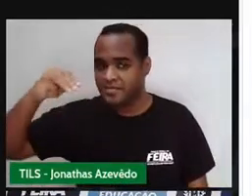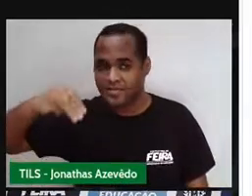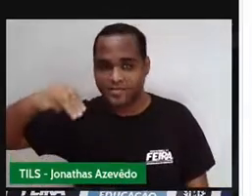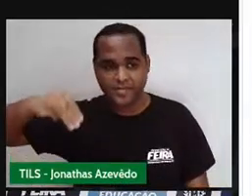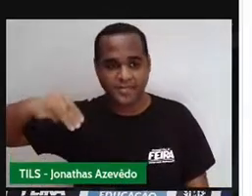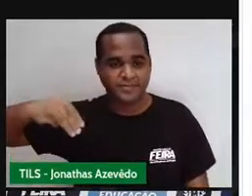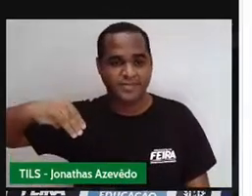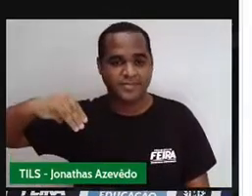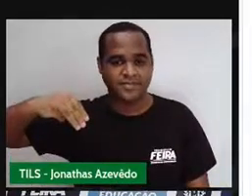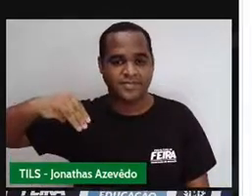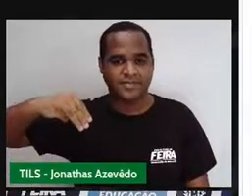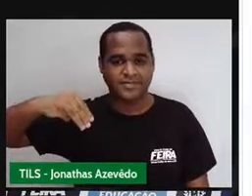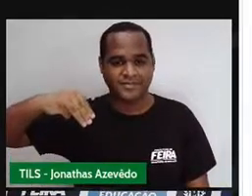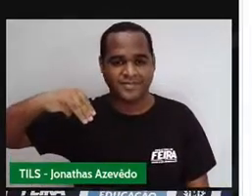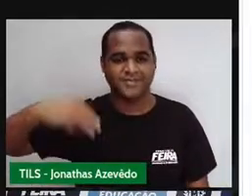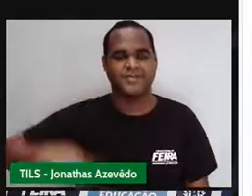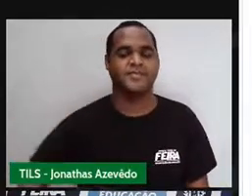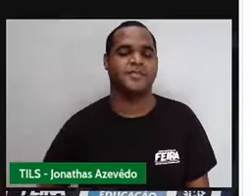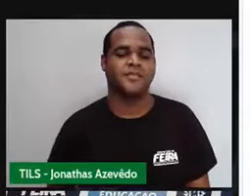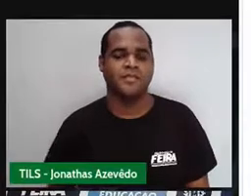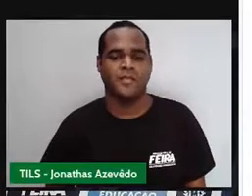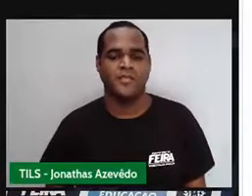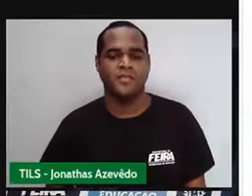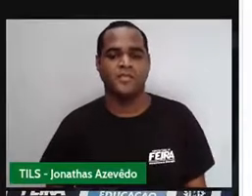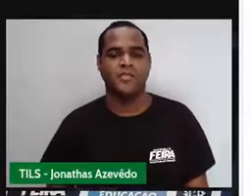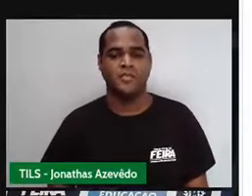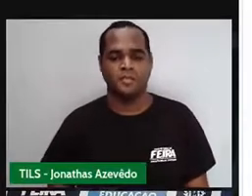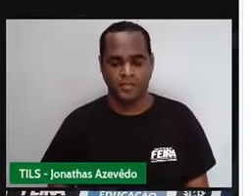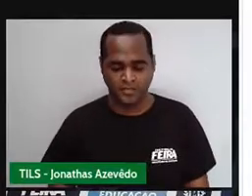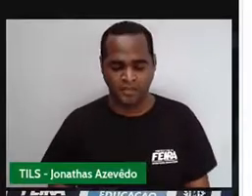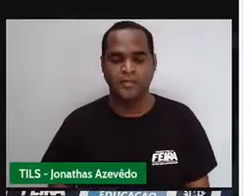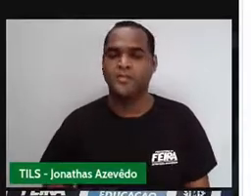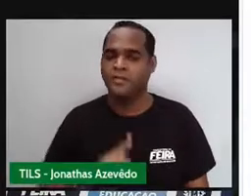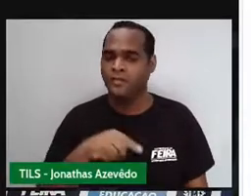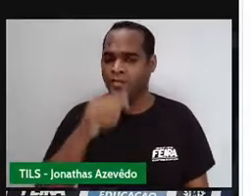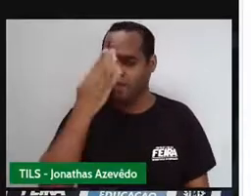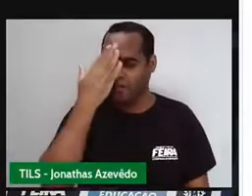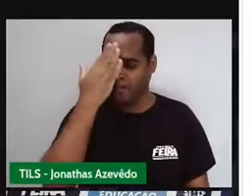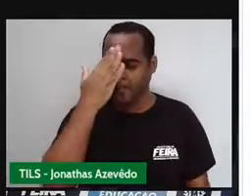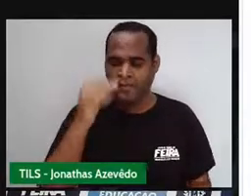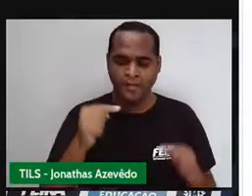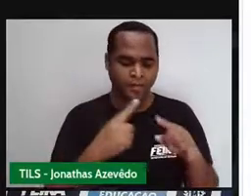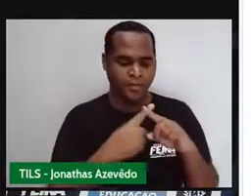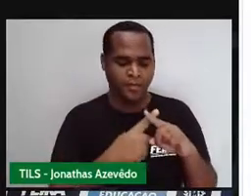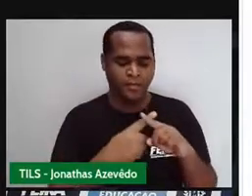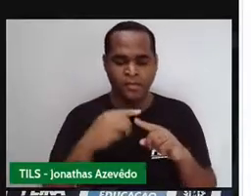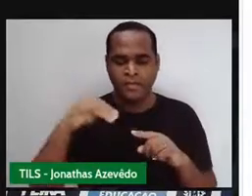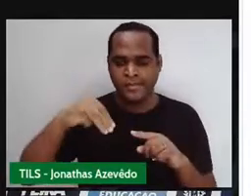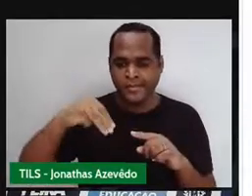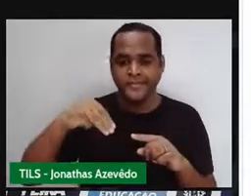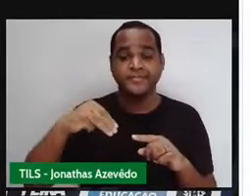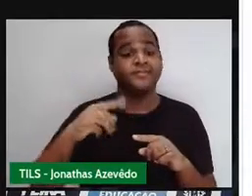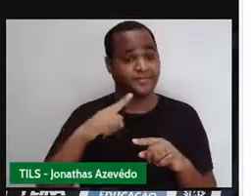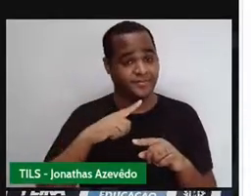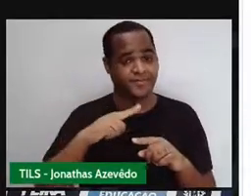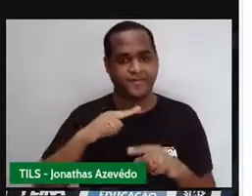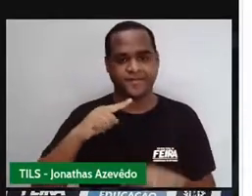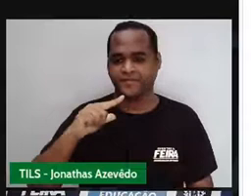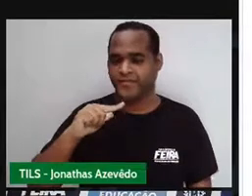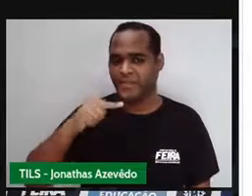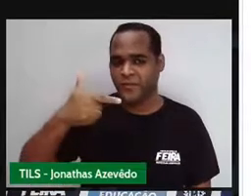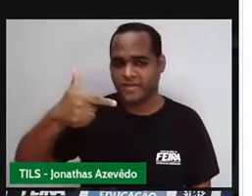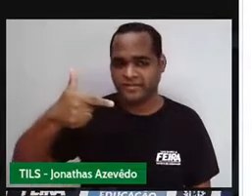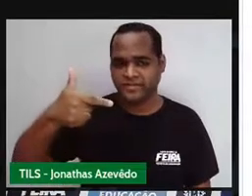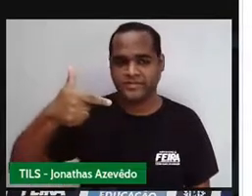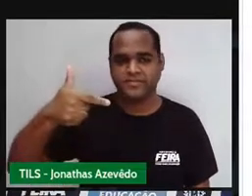são três metros é e a gente sabe que multiplicando o metro por metro a gente já viu isso em